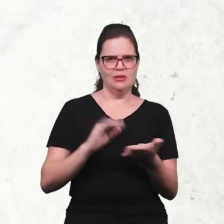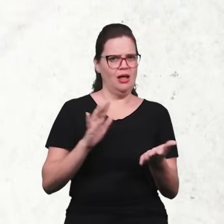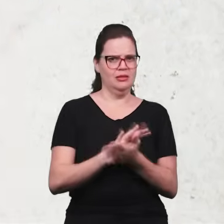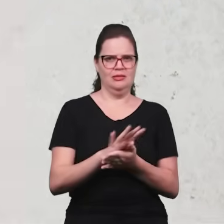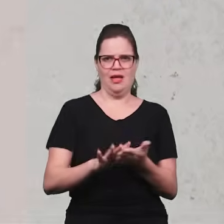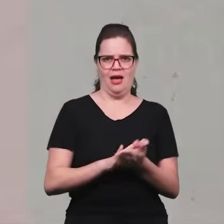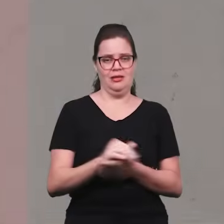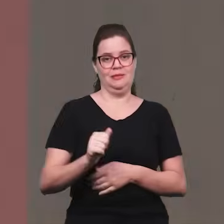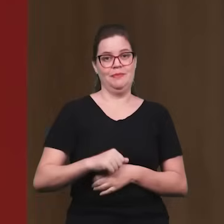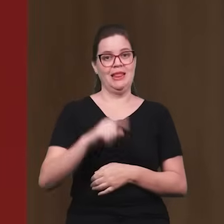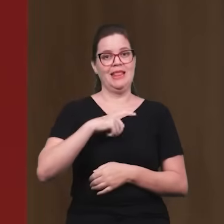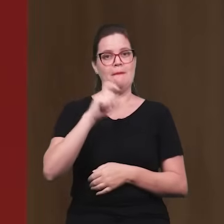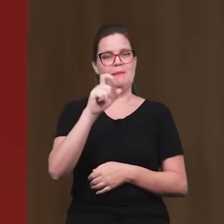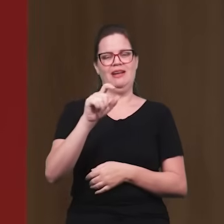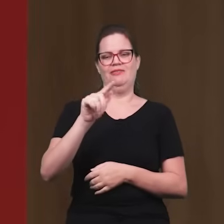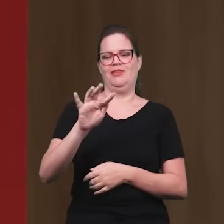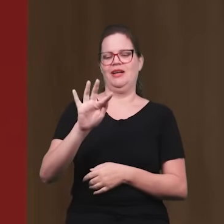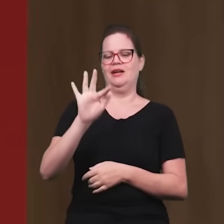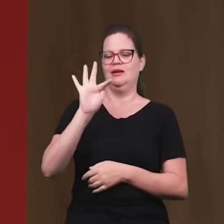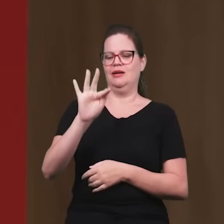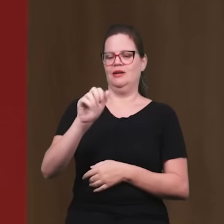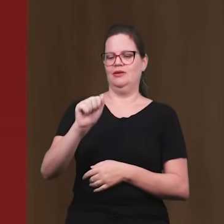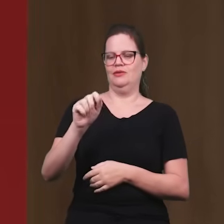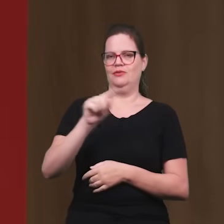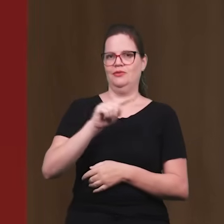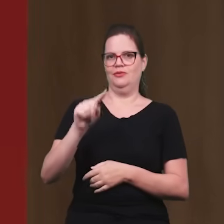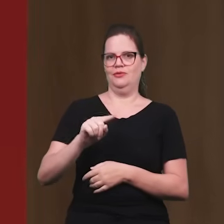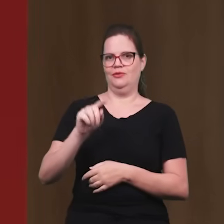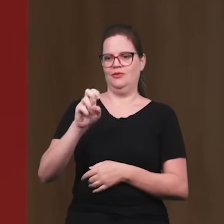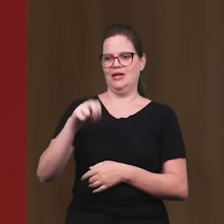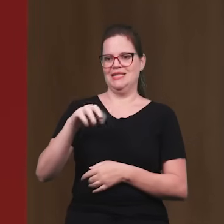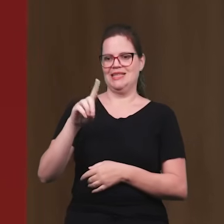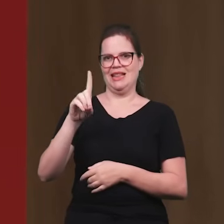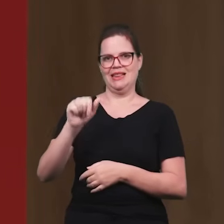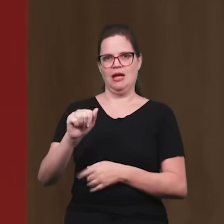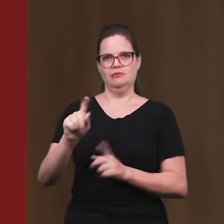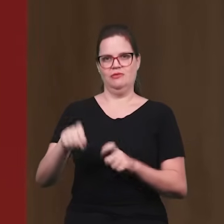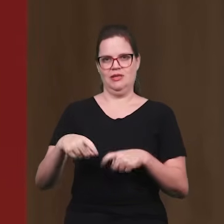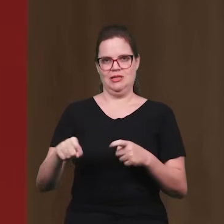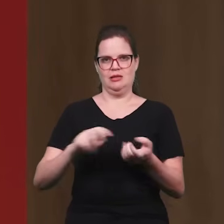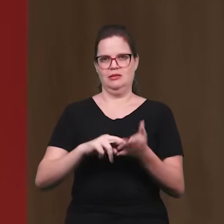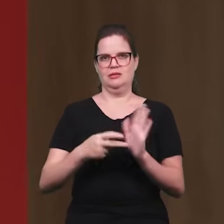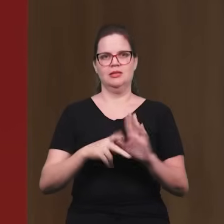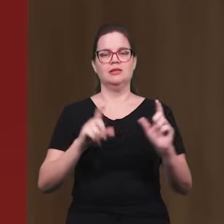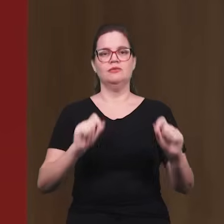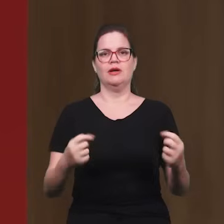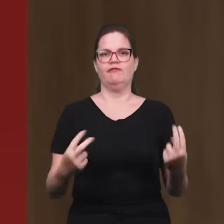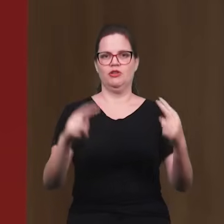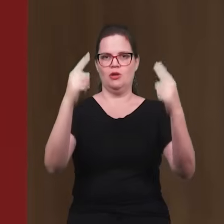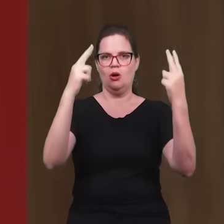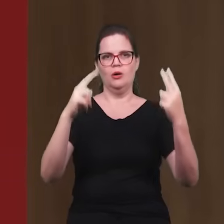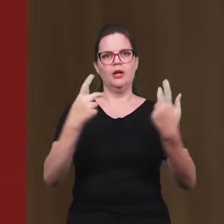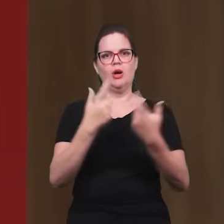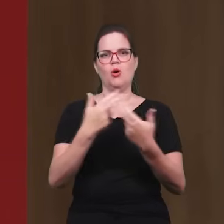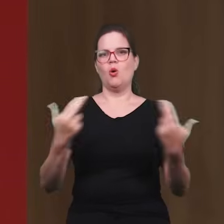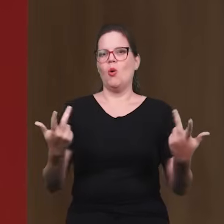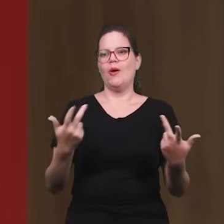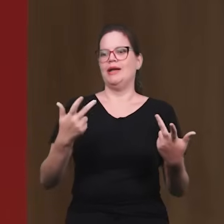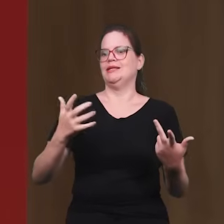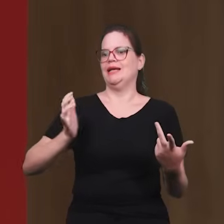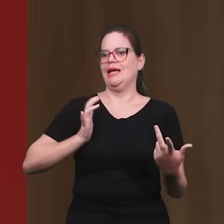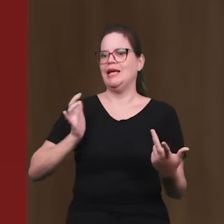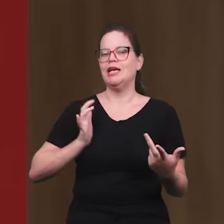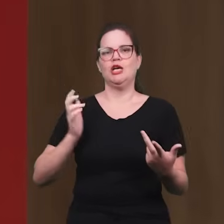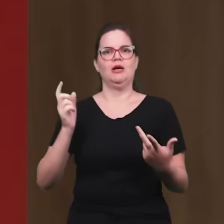do hebraico, essa referência aqui faz referência às vitórias, ou à riqueza, ou